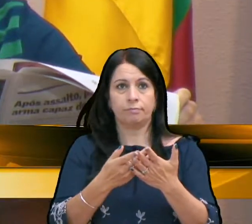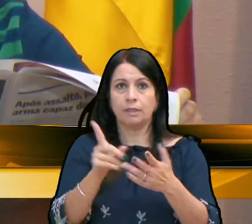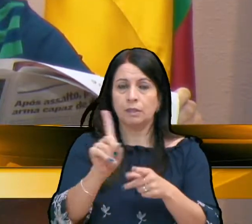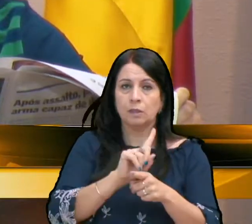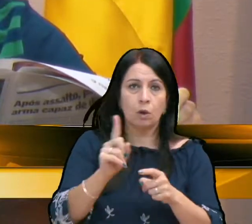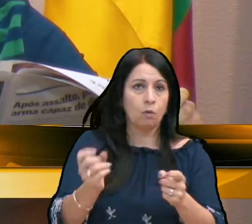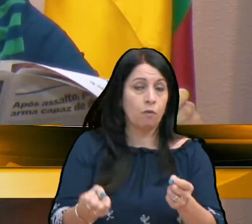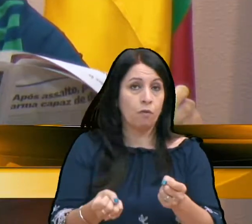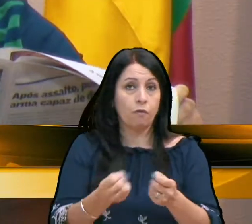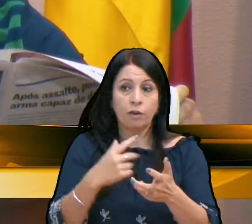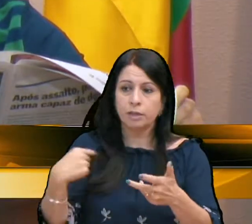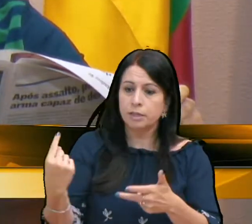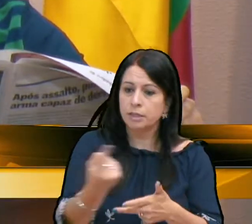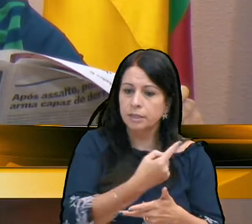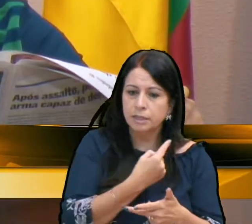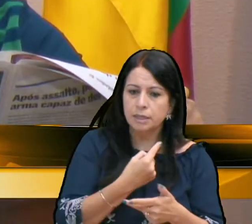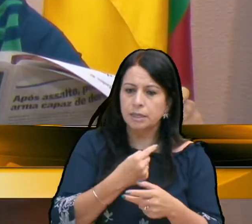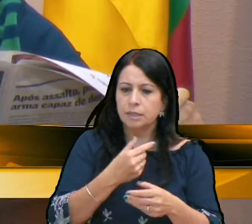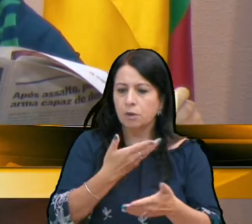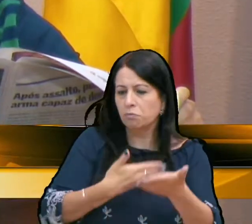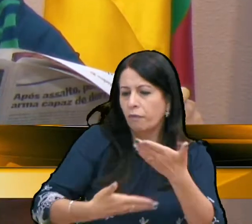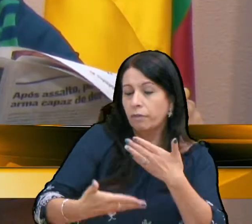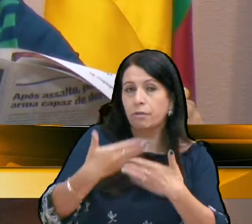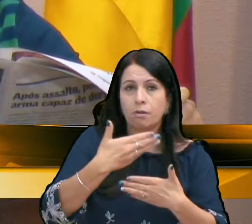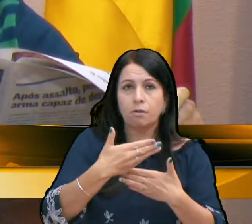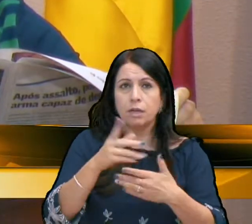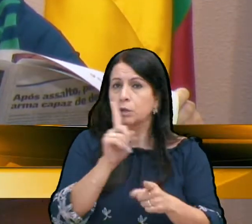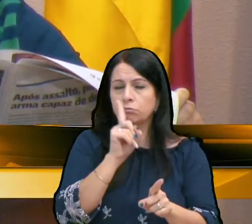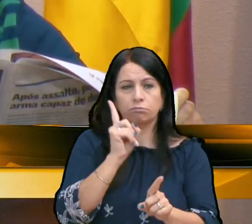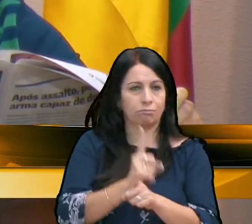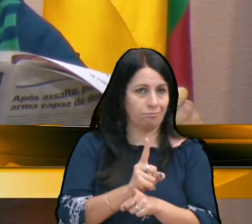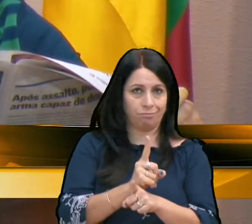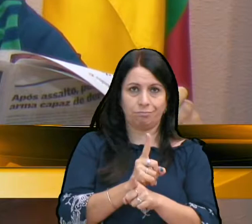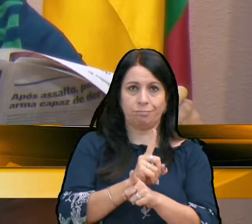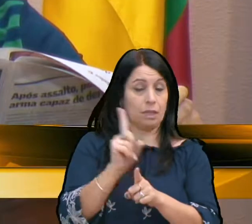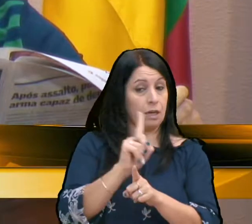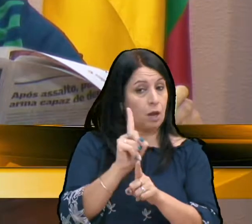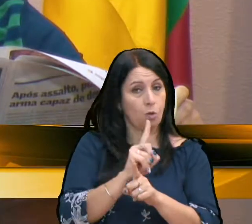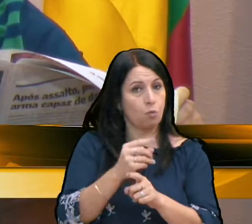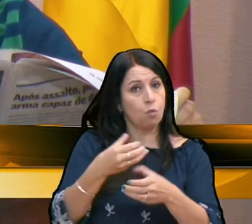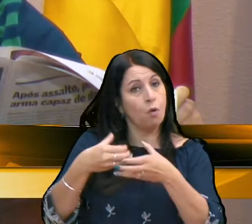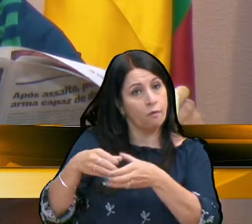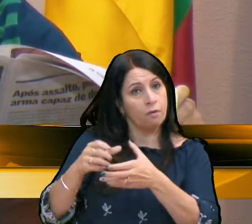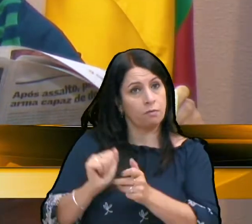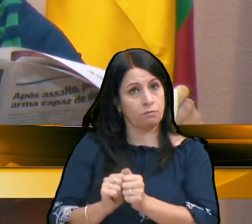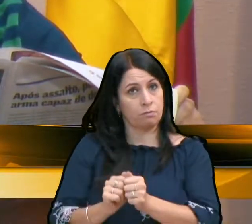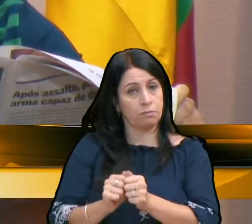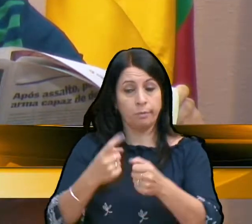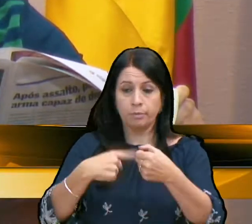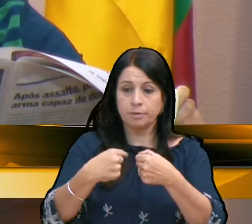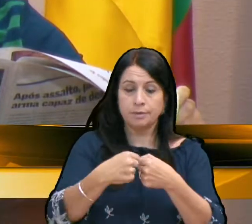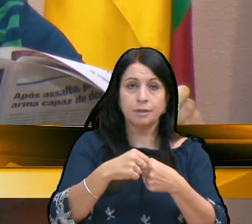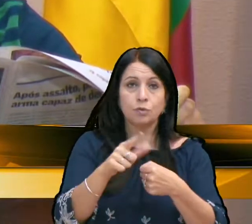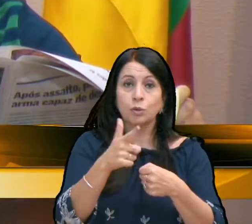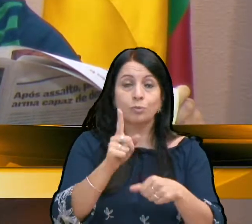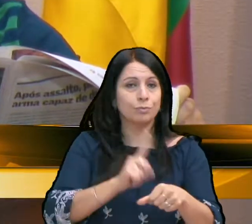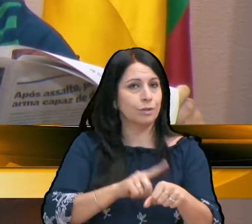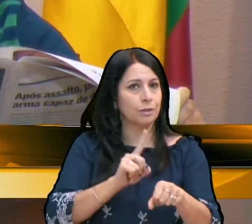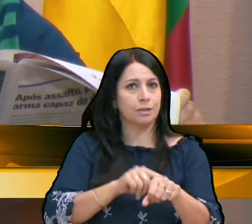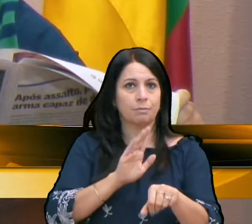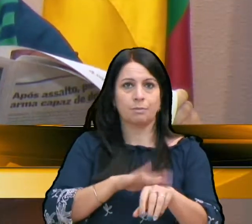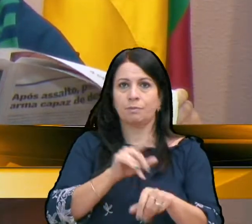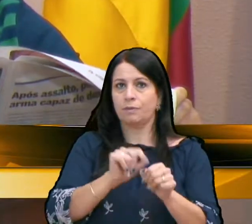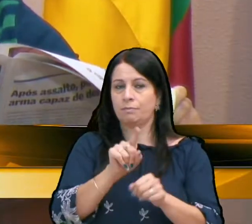não comemora, não confraterniza, não se encontra e não convive. Uma cidade que não tem tempo para